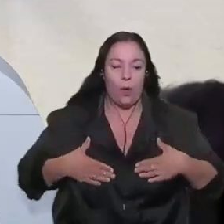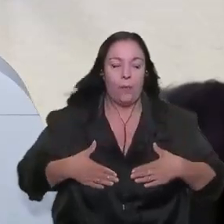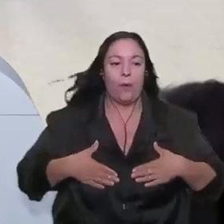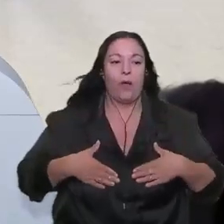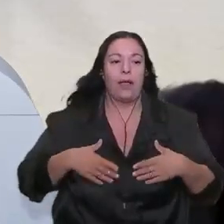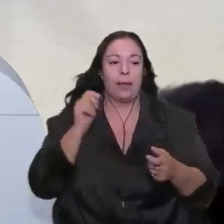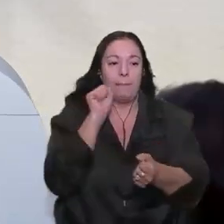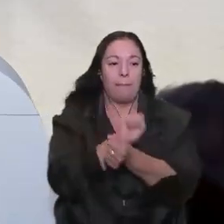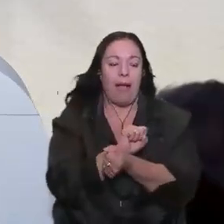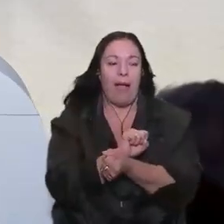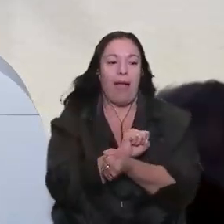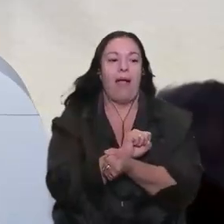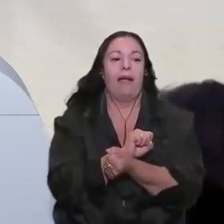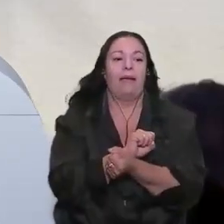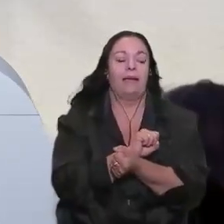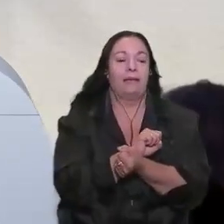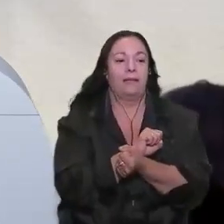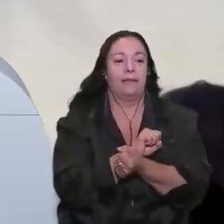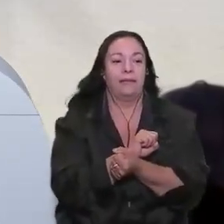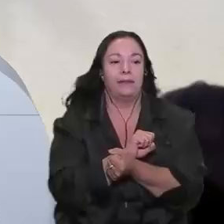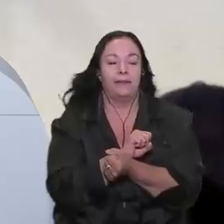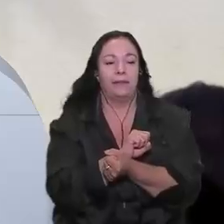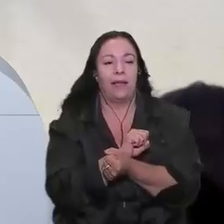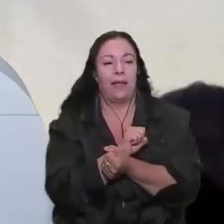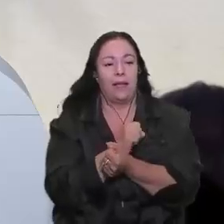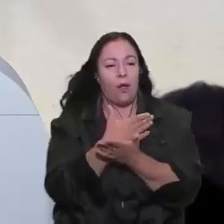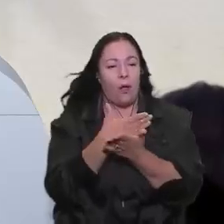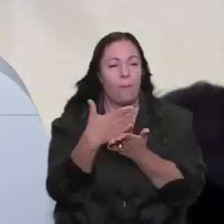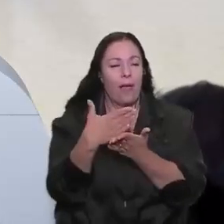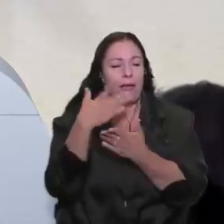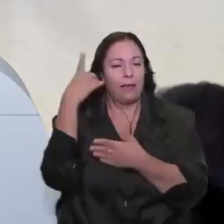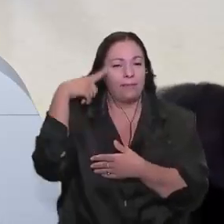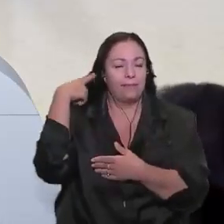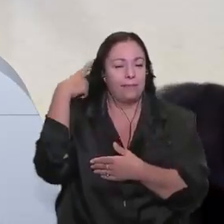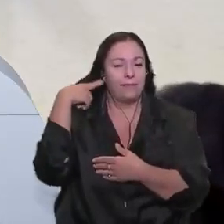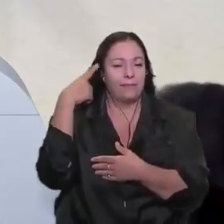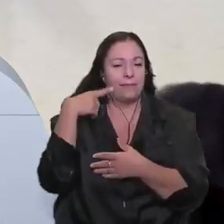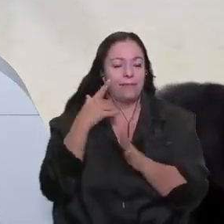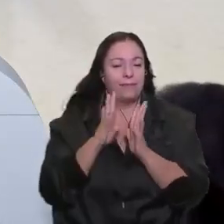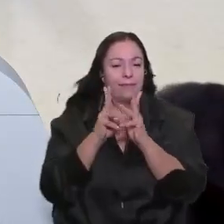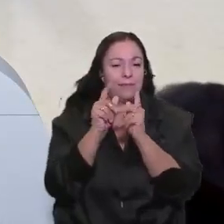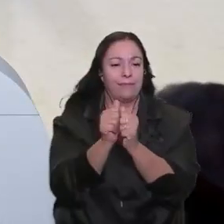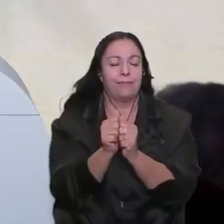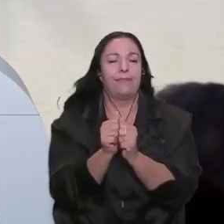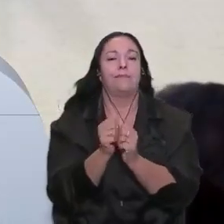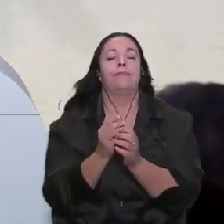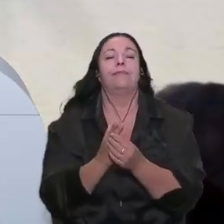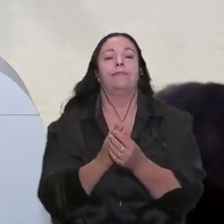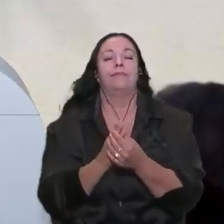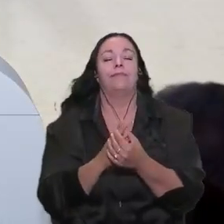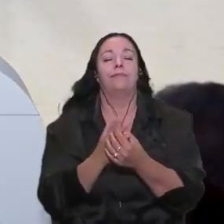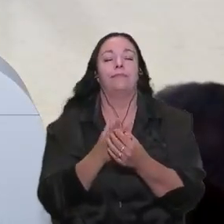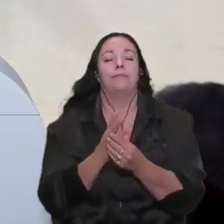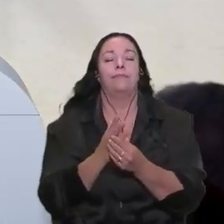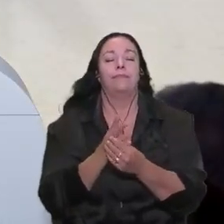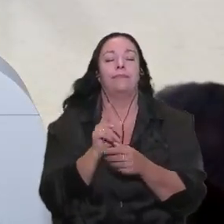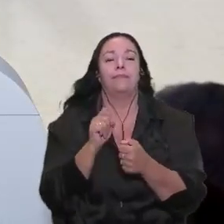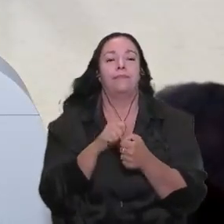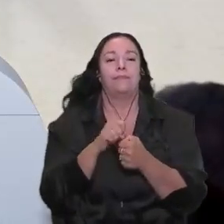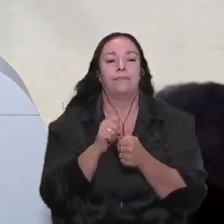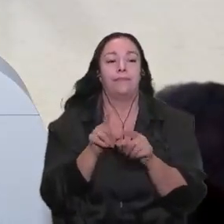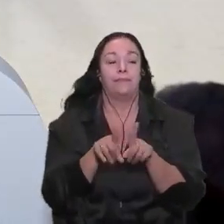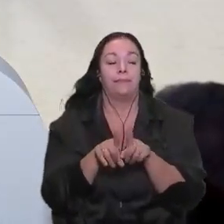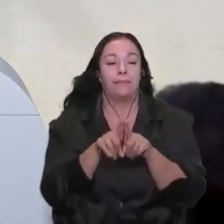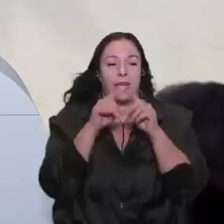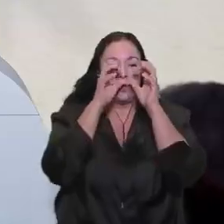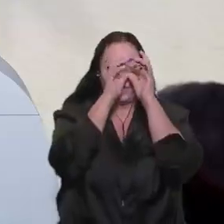produzir estrogênio, e aí começa essa loucura toda, né? E uma das coisas que ele faz também, né, é muito interessante, que o cérebro de